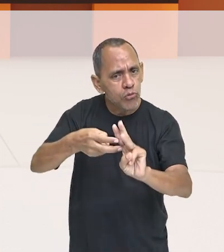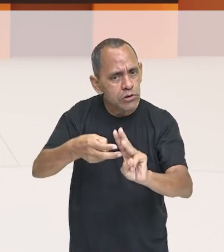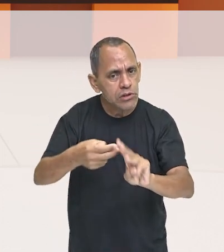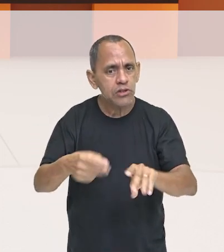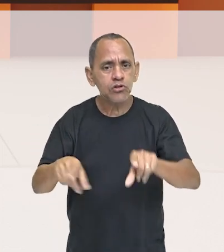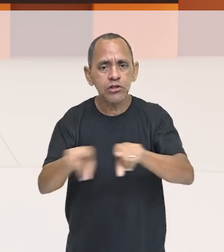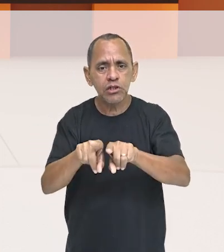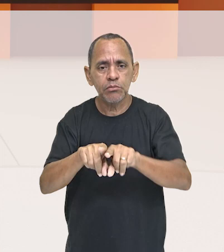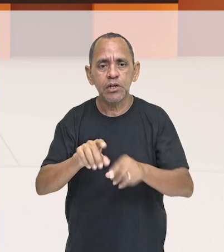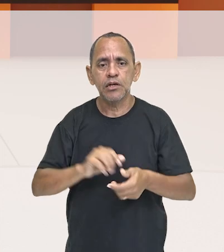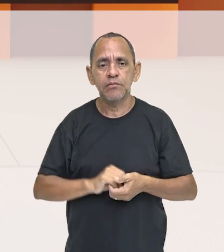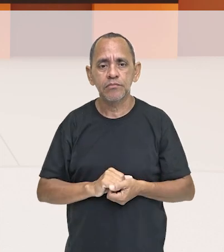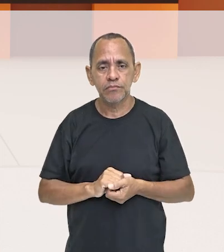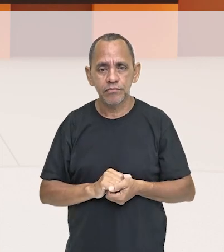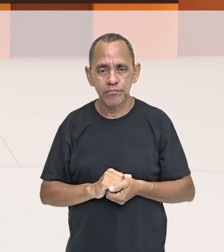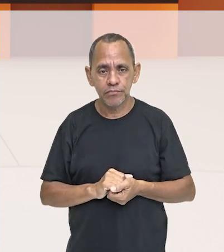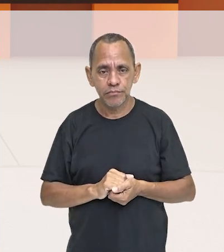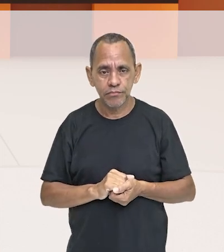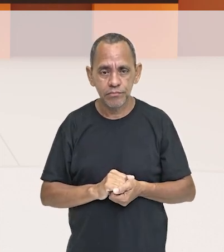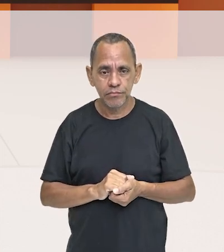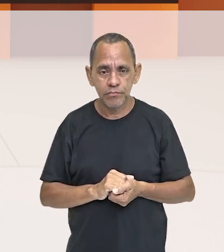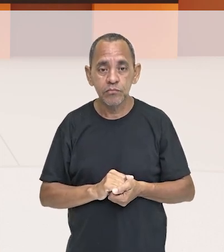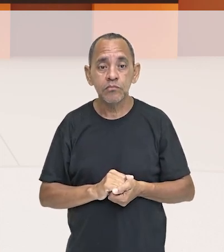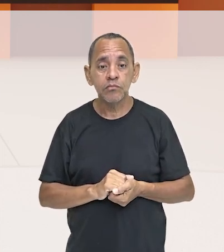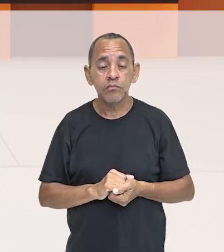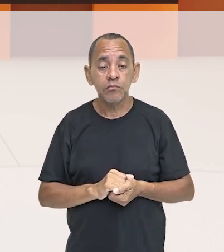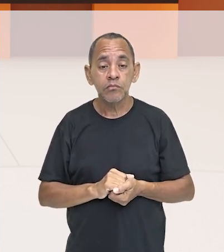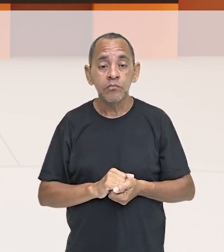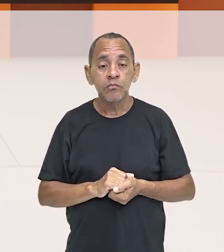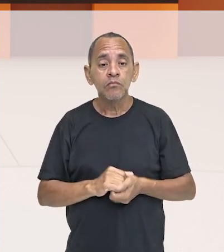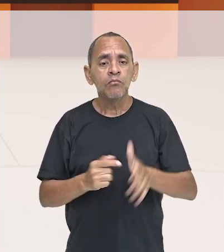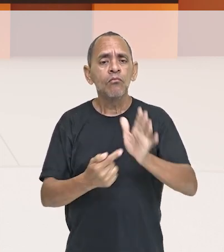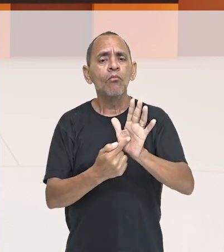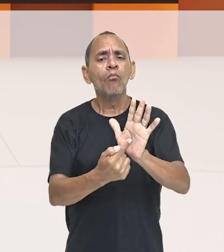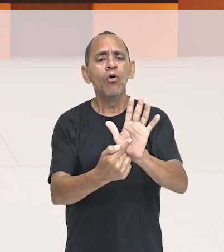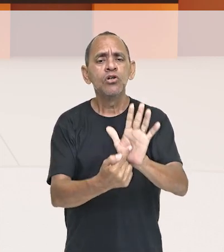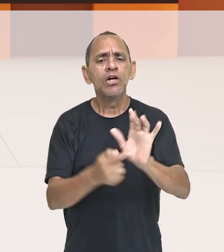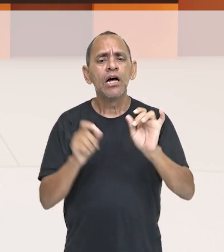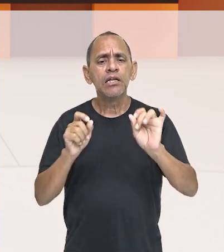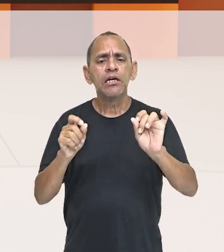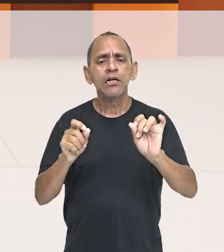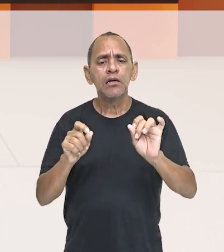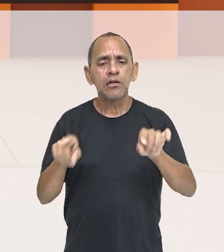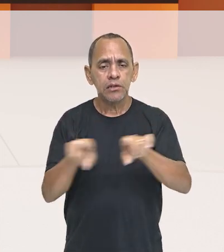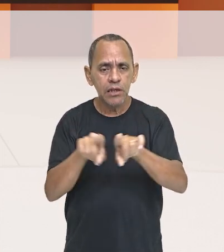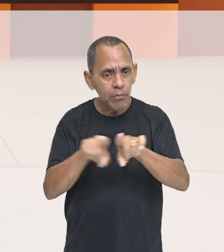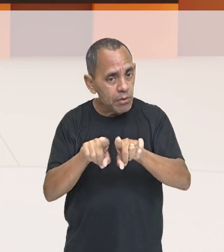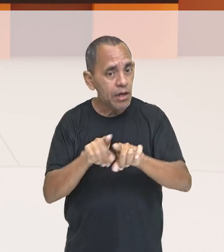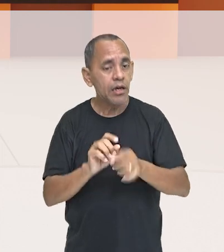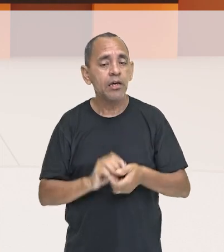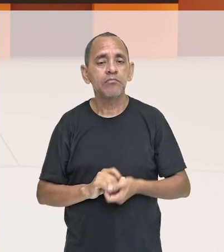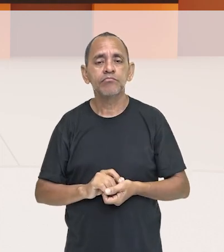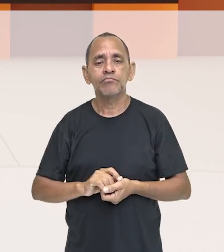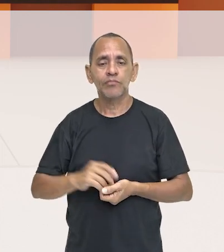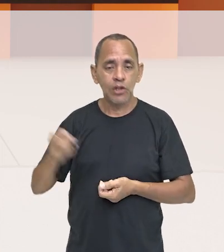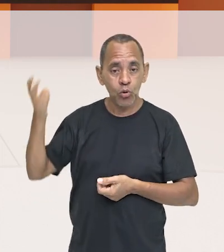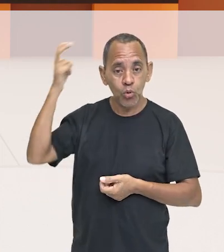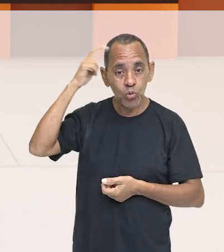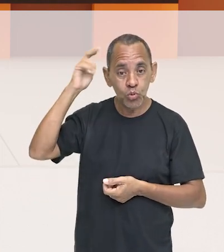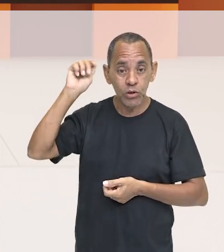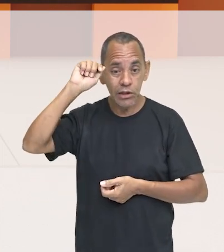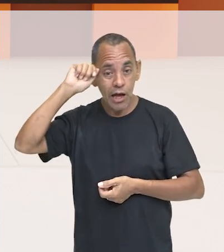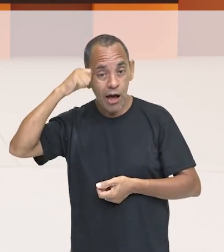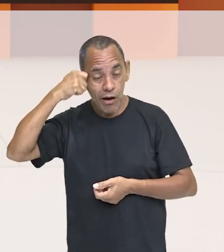E vai juntar a isso também elementos de, por exemplo, da cultura africana.